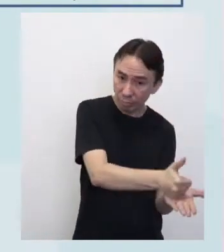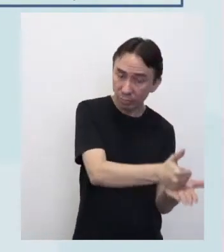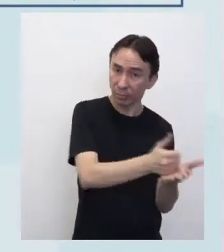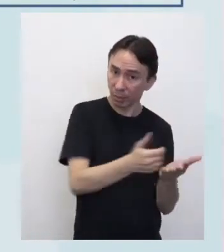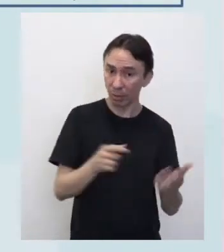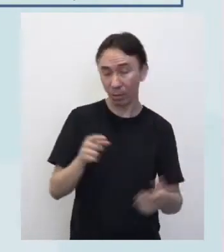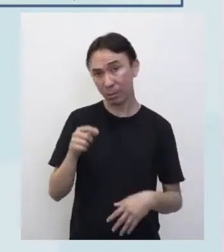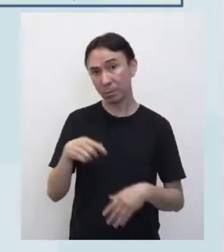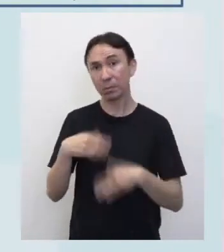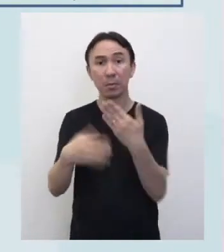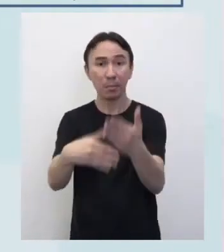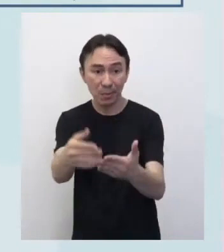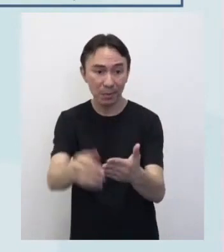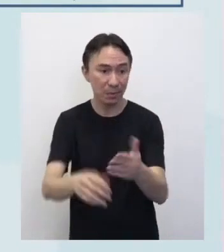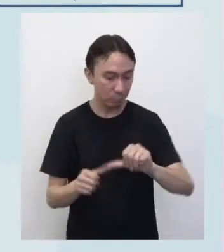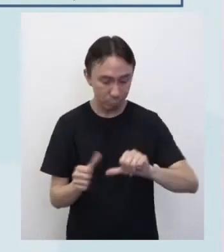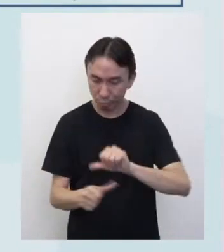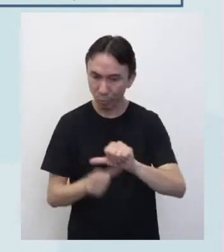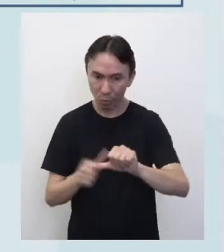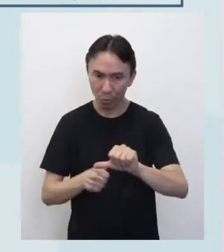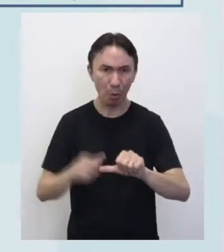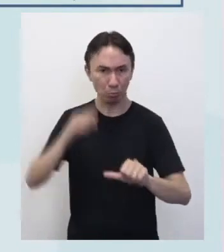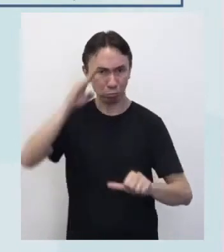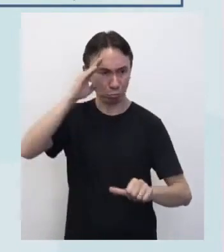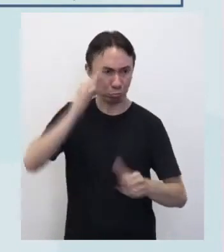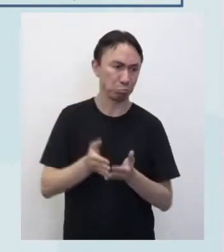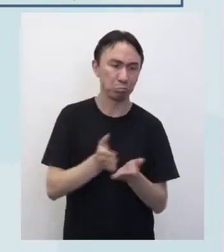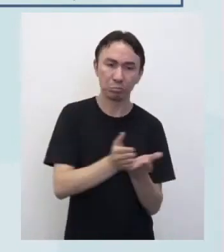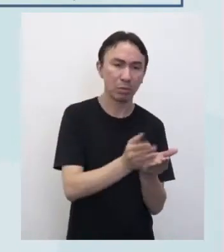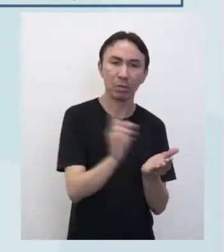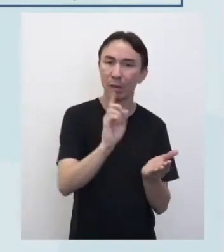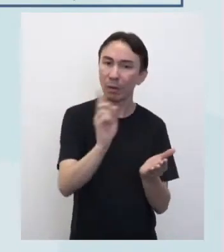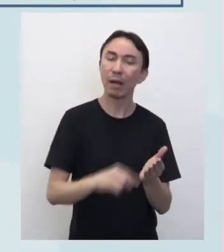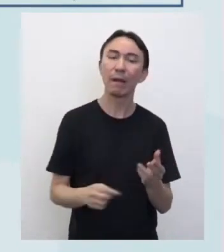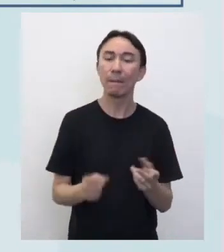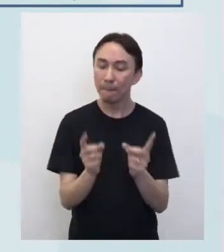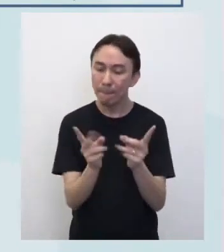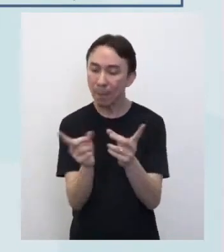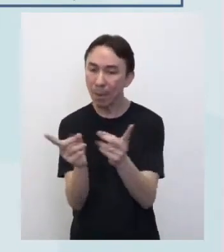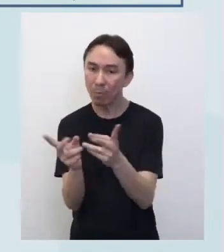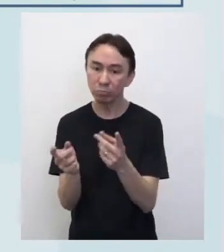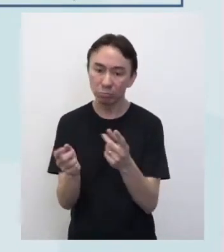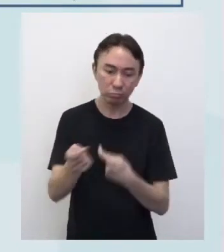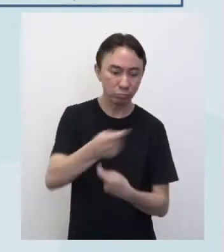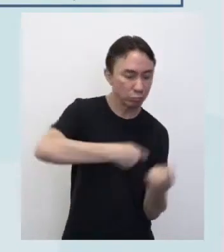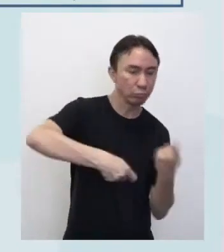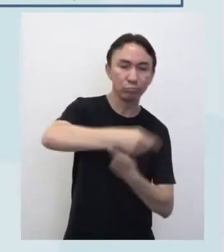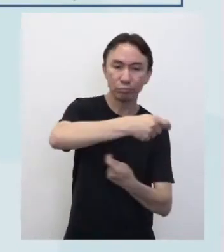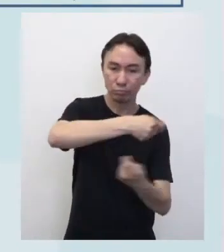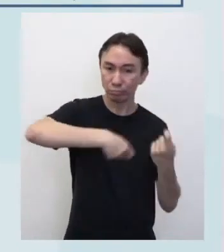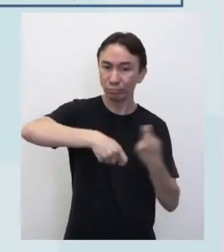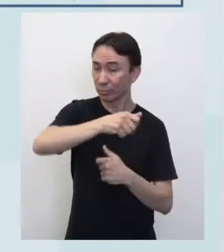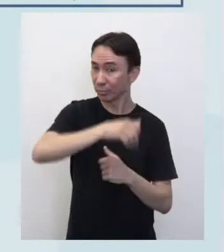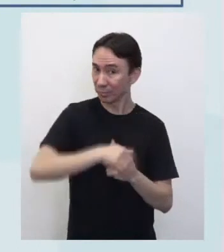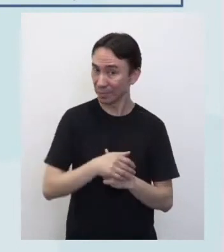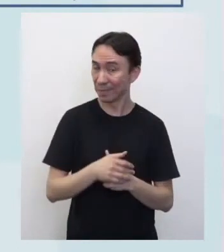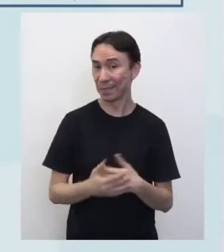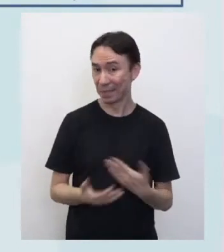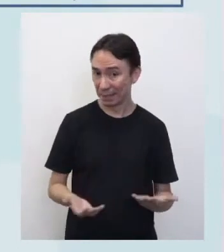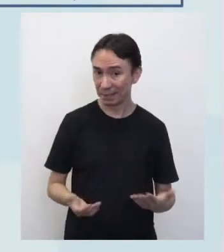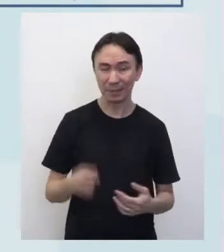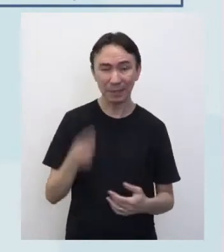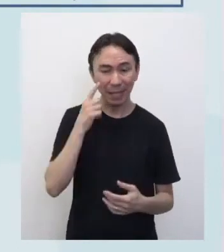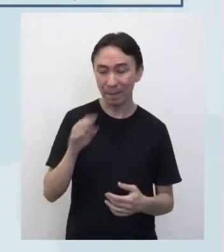rotas comerciais, né? As rotas marítimas que ligavam a Europa e elas vinham